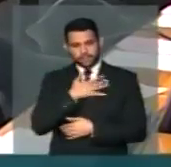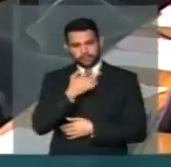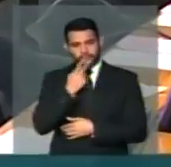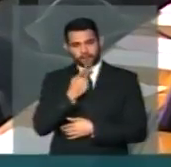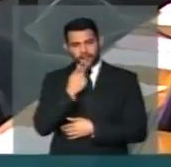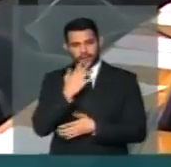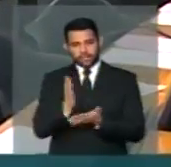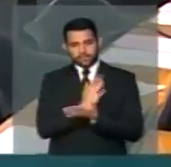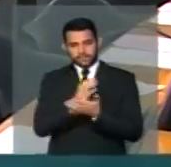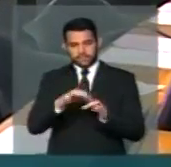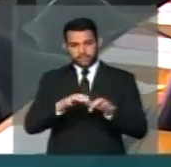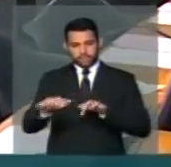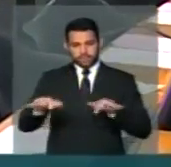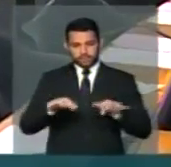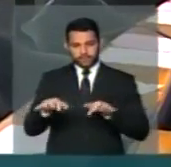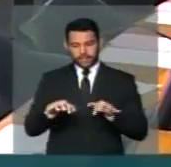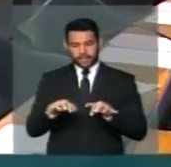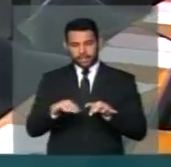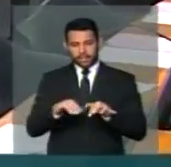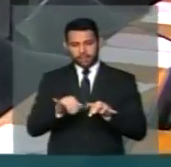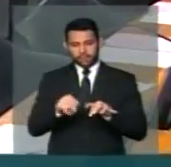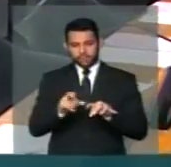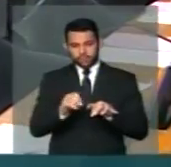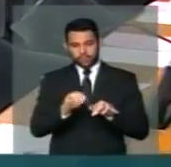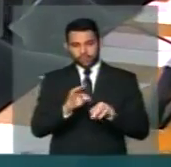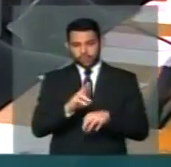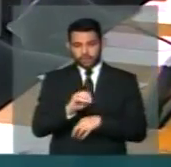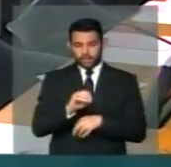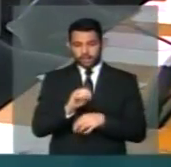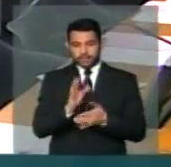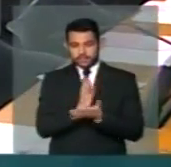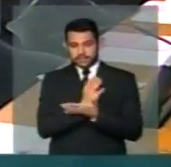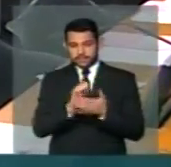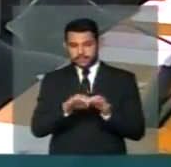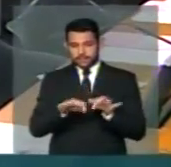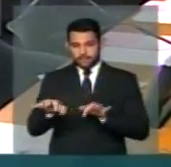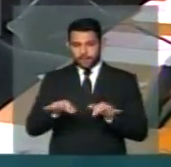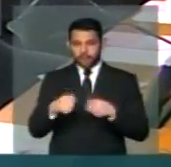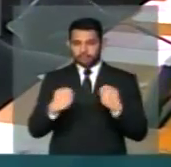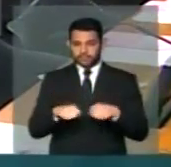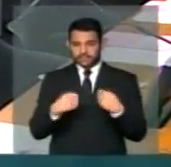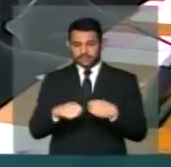dizer que nós queremos separar o joio do trigo. E separar o joio do trigo.